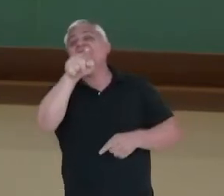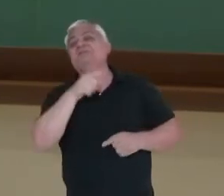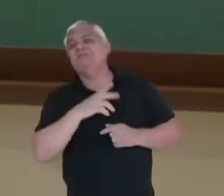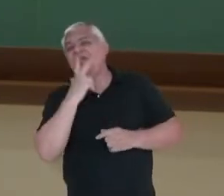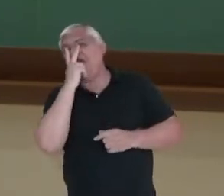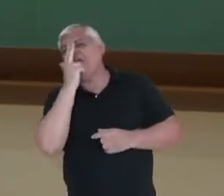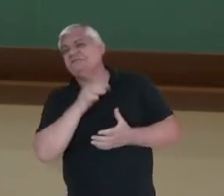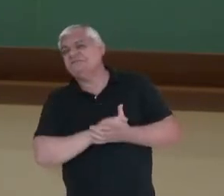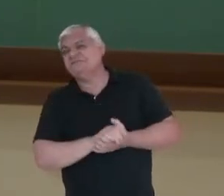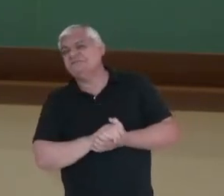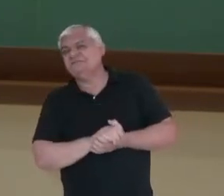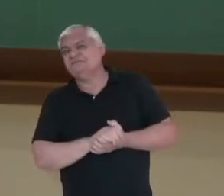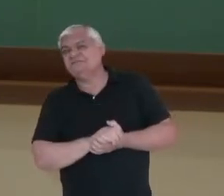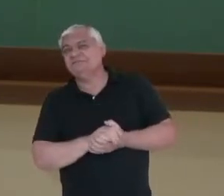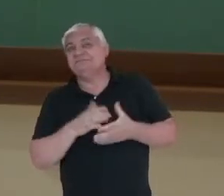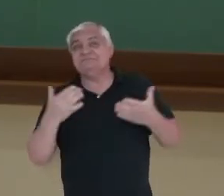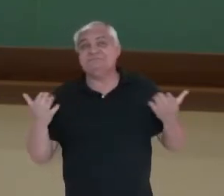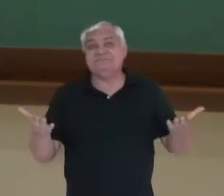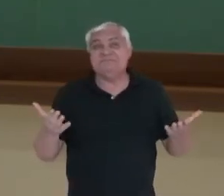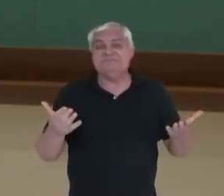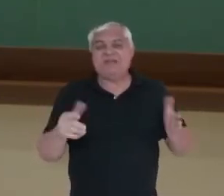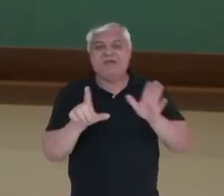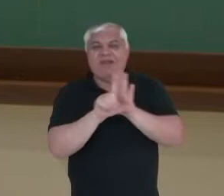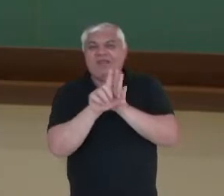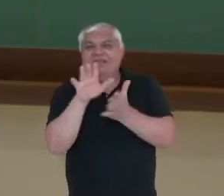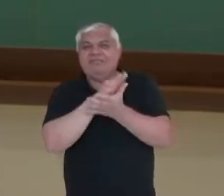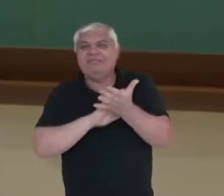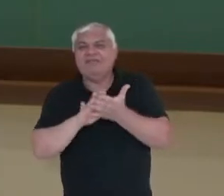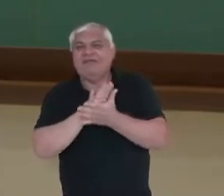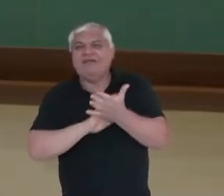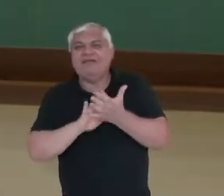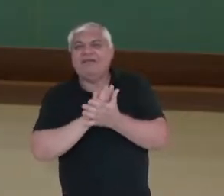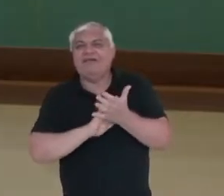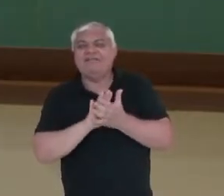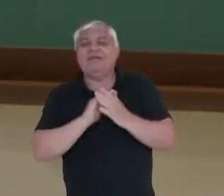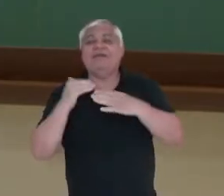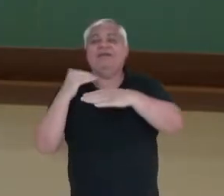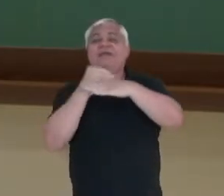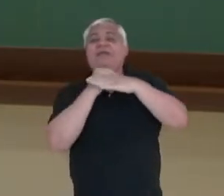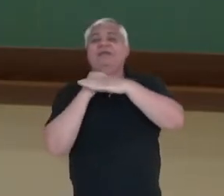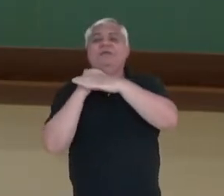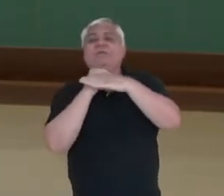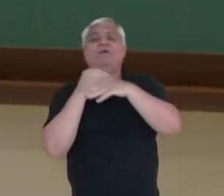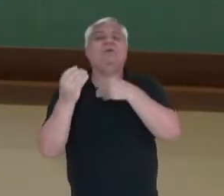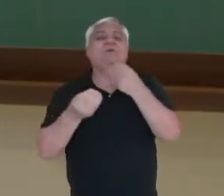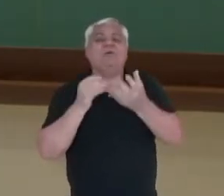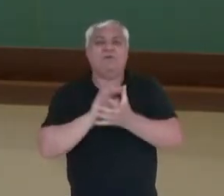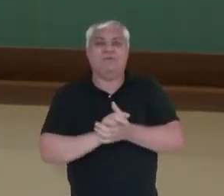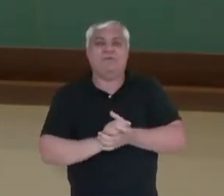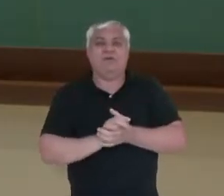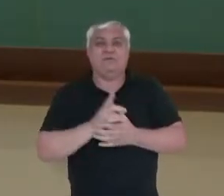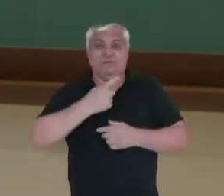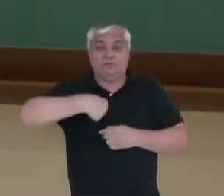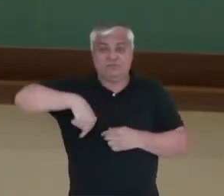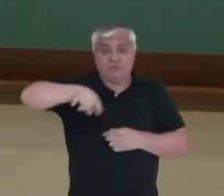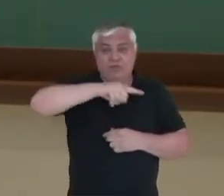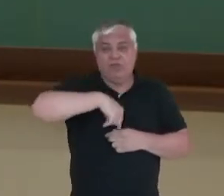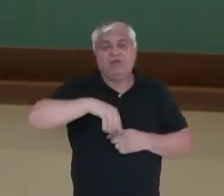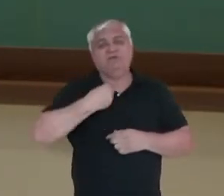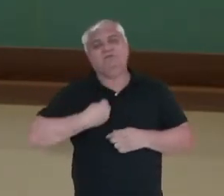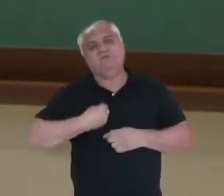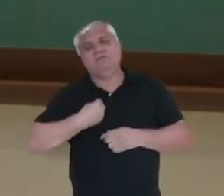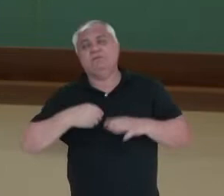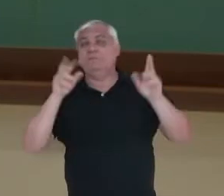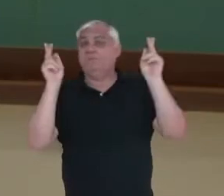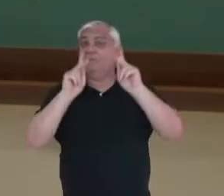nesse estado sem leis, nesse estado de natureza em que todos são iguais, nós vivemos em tranquilidade